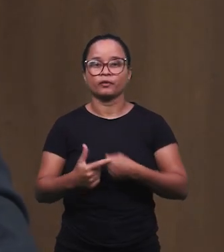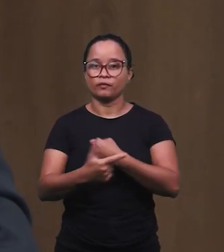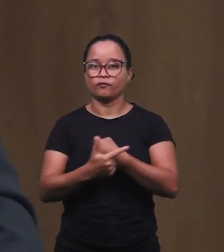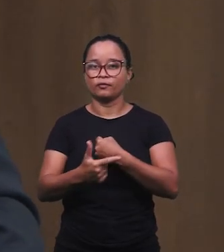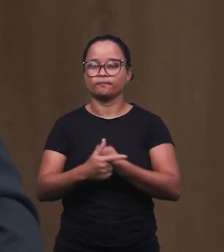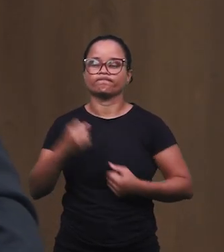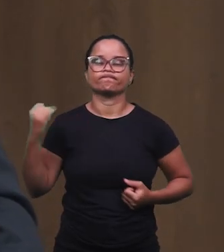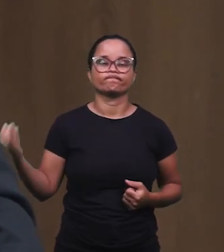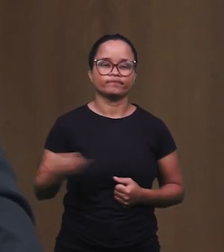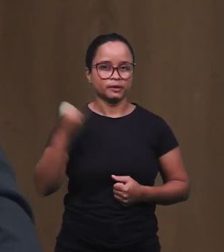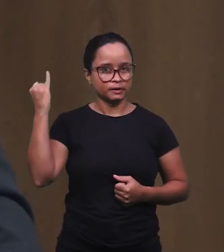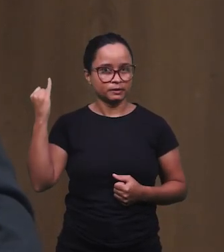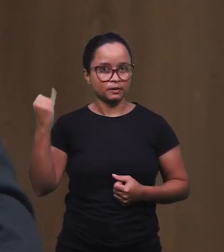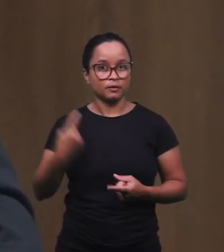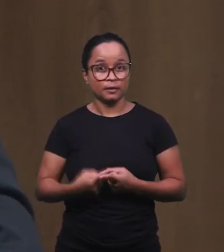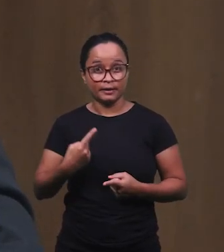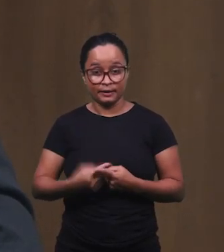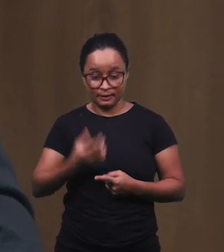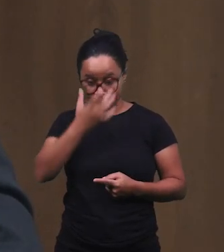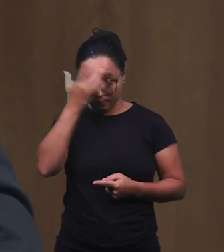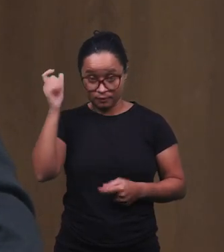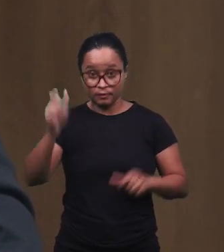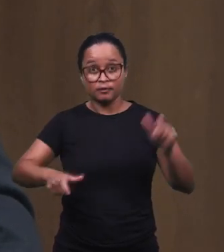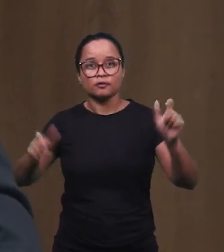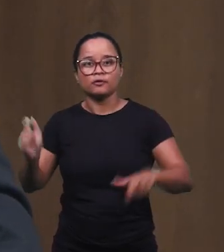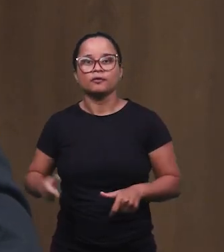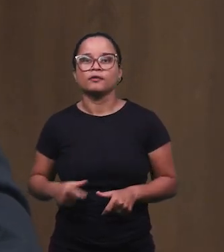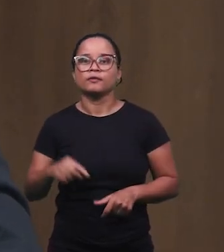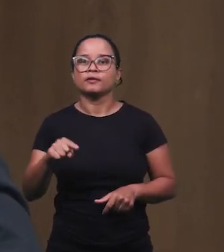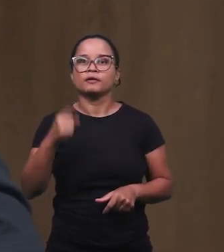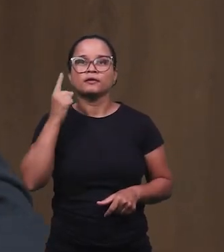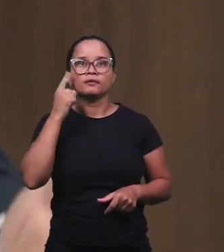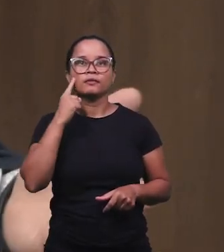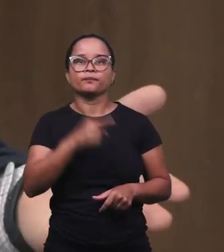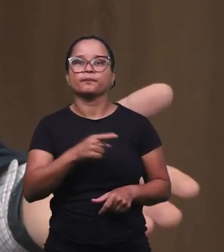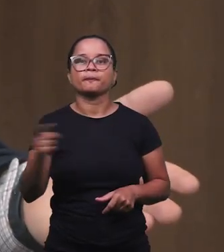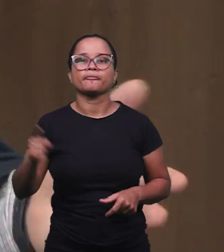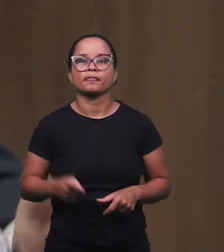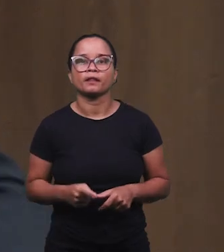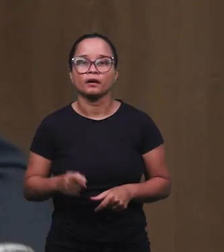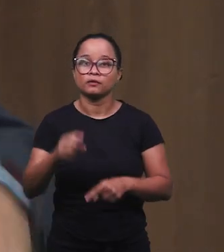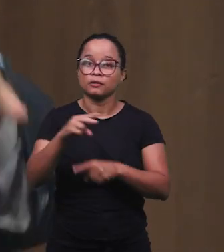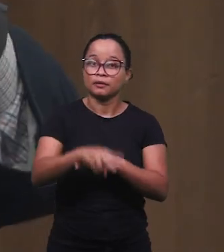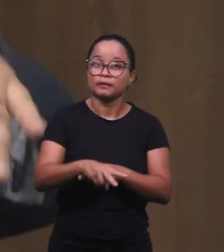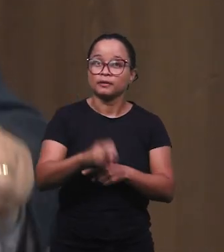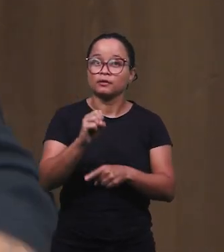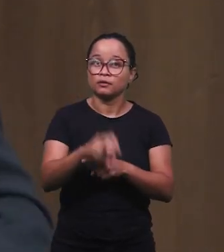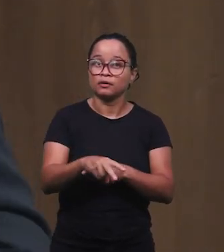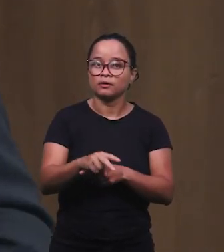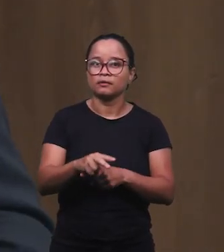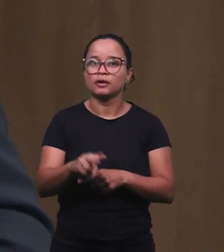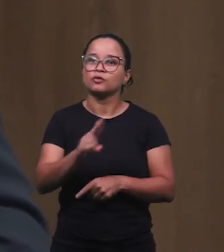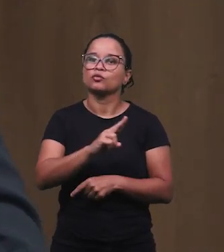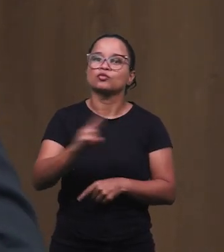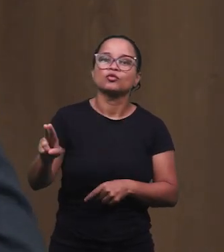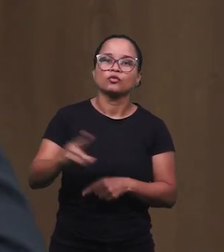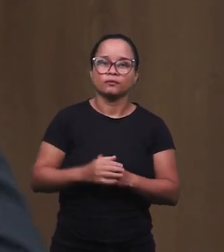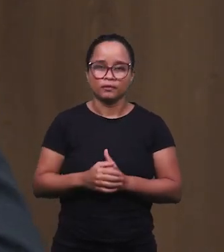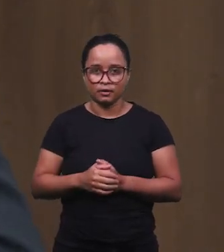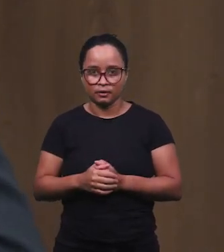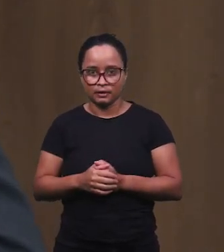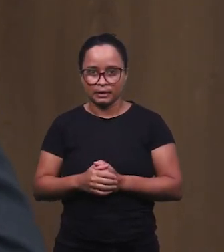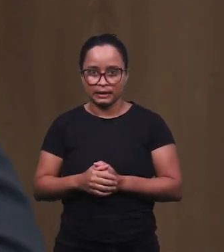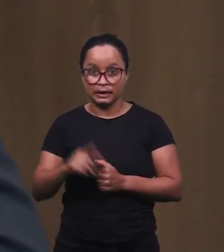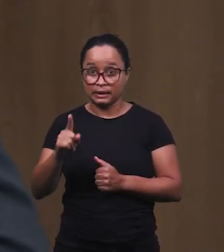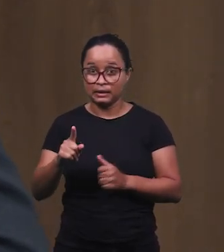papel muito importante, porque as pessoas, se você vai se candidatar para uma vaga de emprego, as pessoas vão procurar seu nome lá no Google. Então, se as